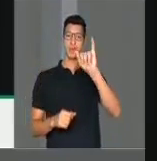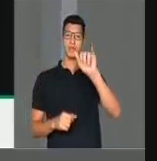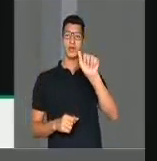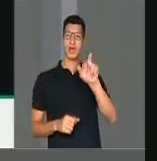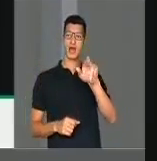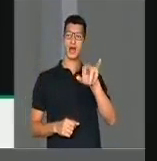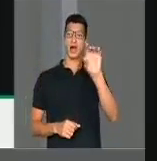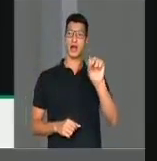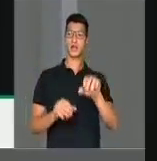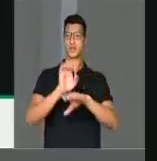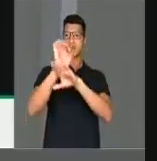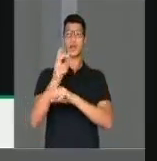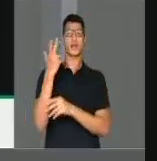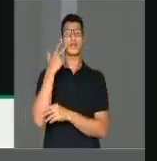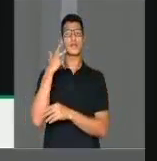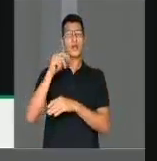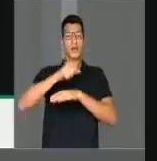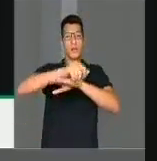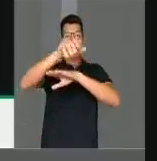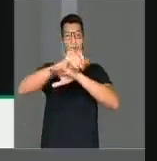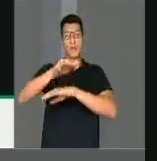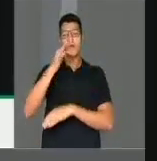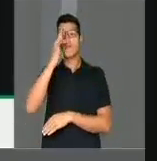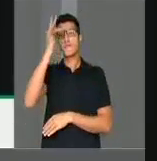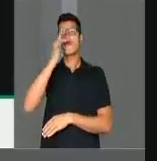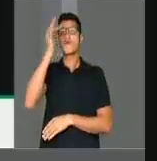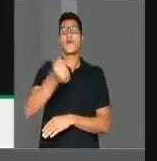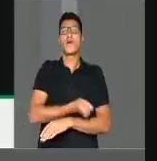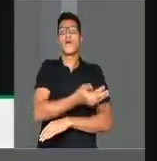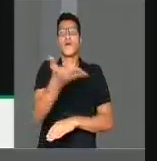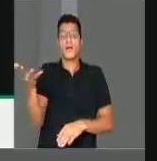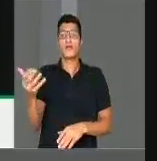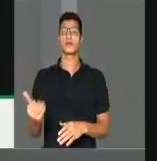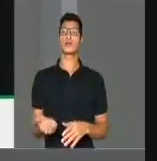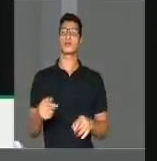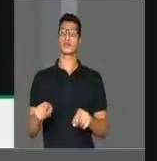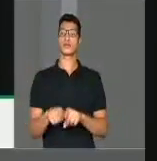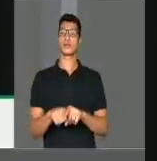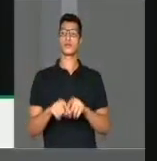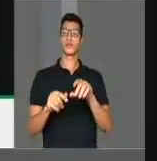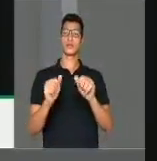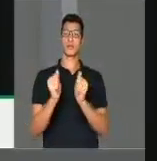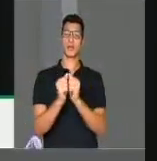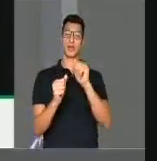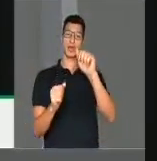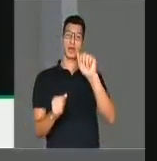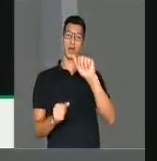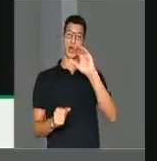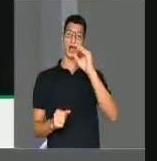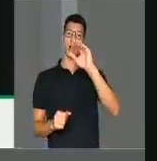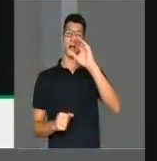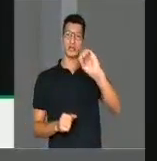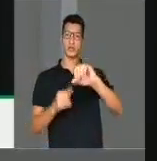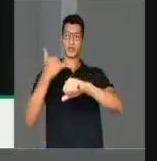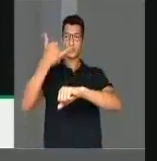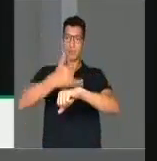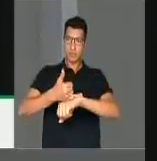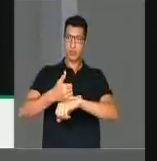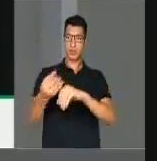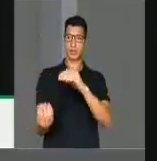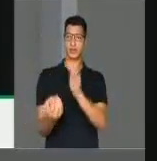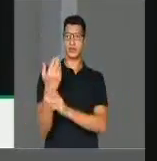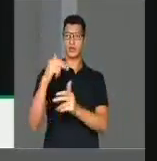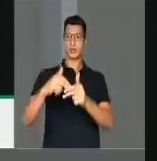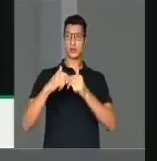semiárido nordestino, o estado do Ceará, iria exportar flores? Na sua pauta de exportação está lá o aço, né, nas placas de